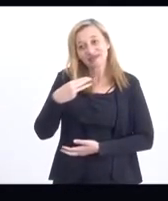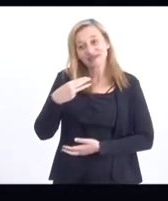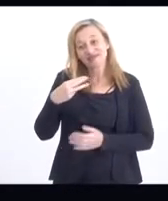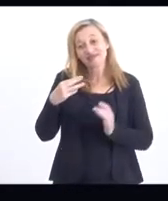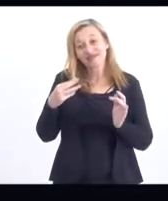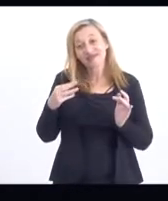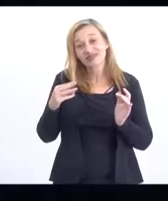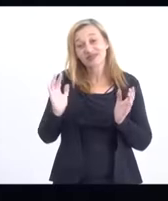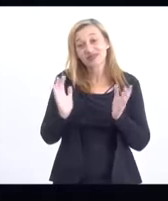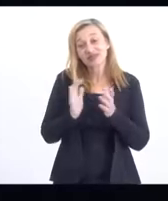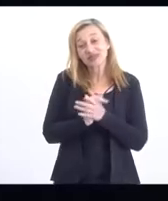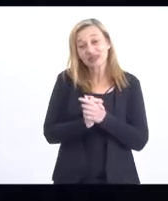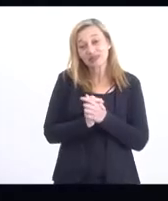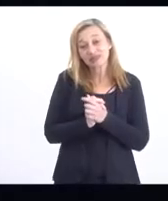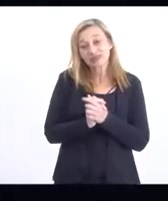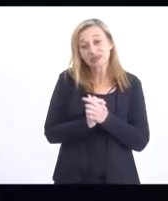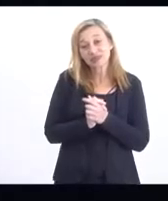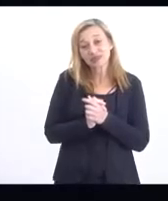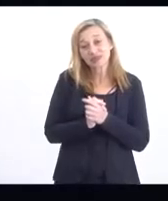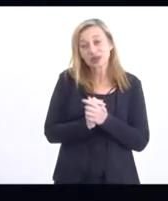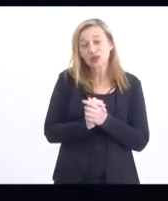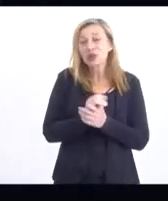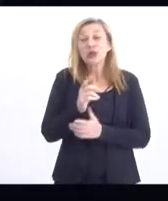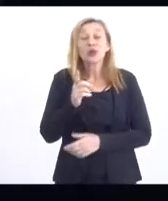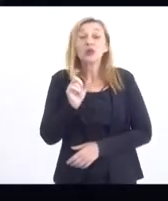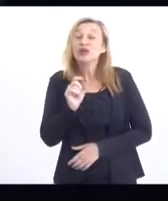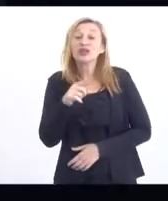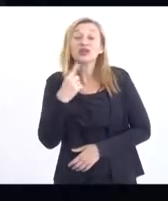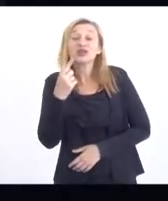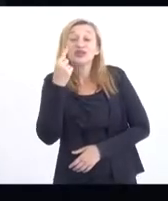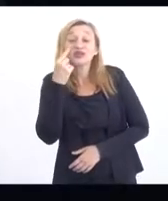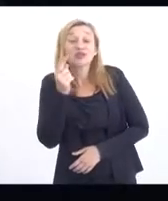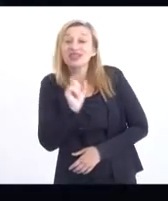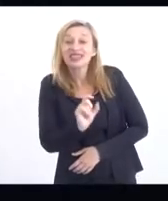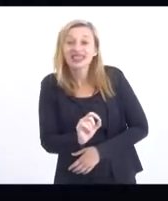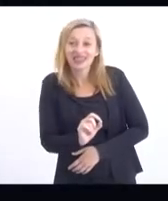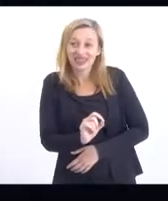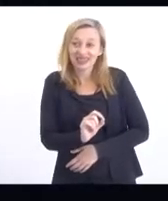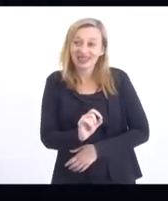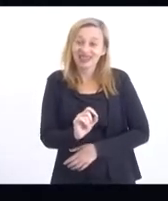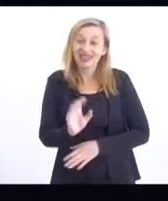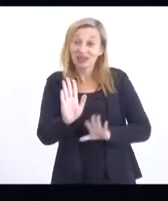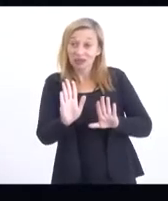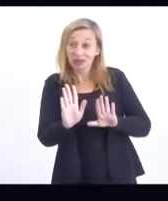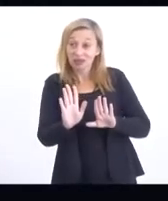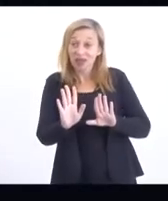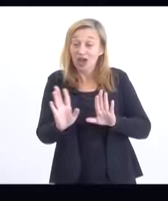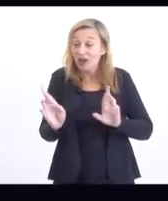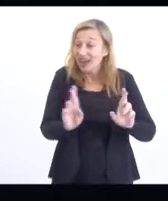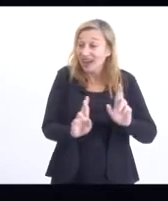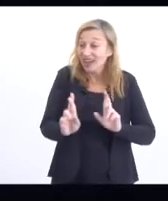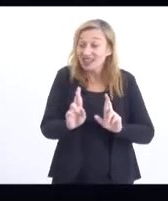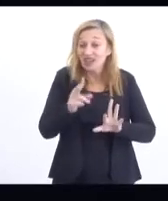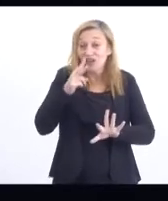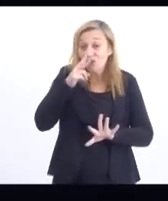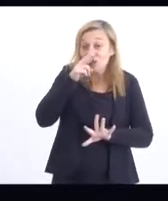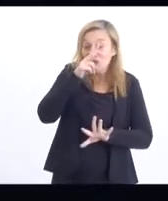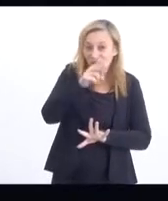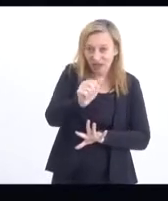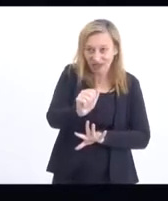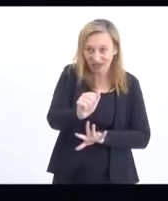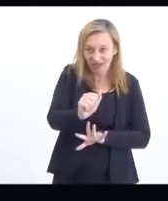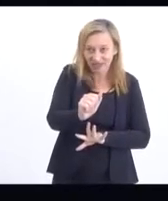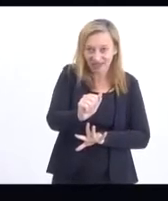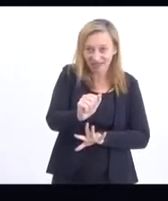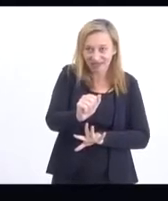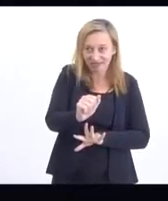relacionamento. E o que é que nós estamos vendo aqui? Mais um relacionamento forte, um relacionamento